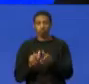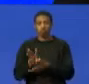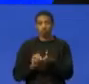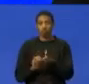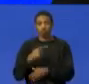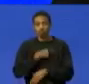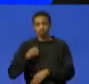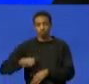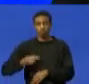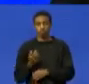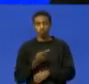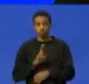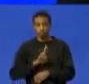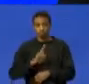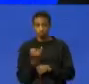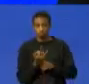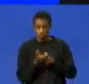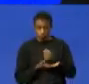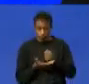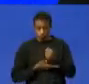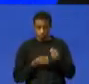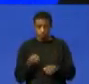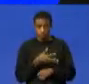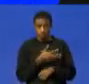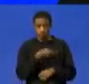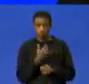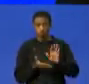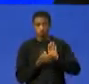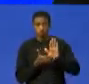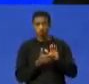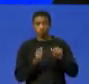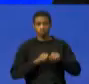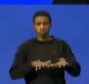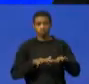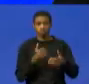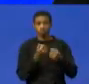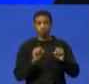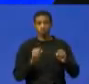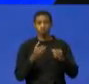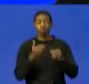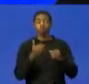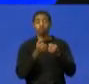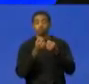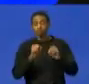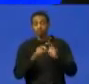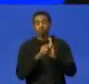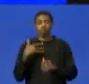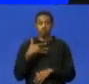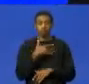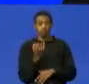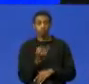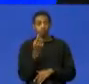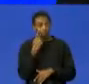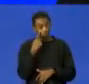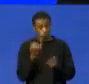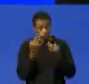como estruturantes de uma nova proposta para os sistemas de saúde. É importante destacar que